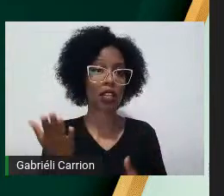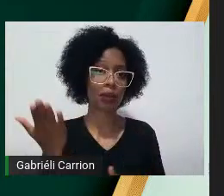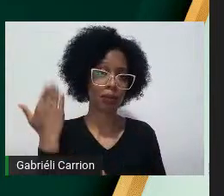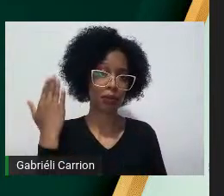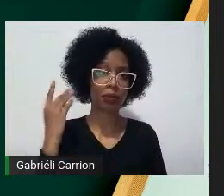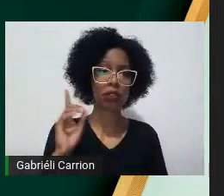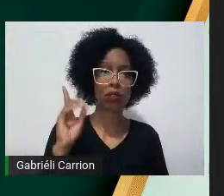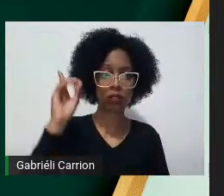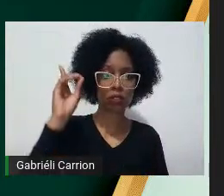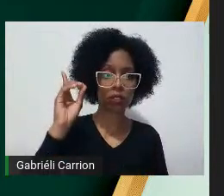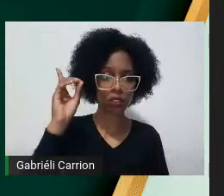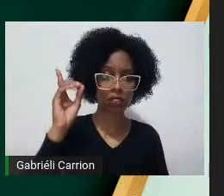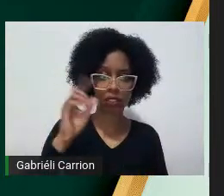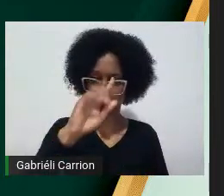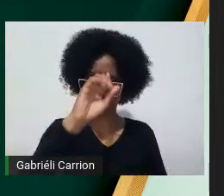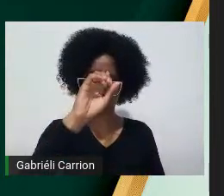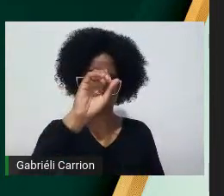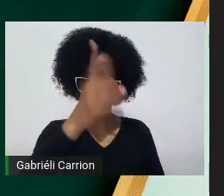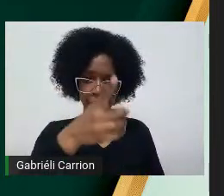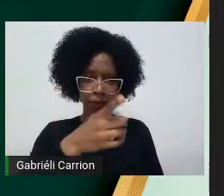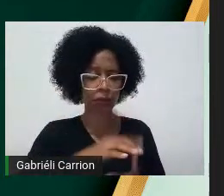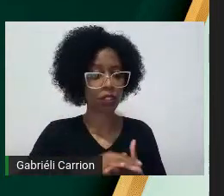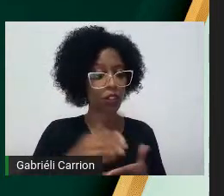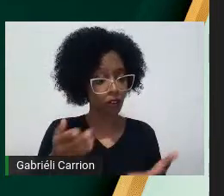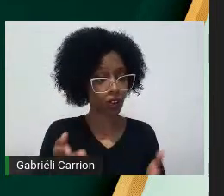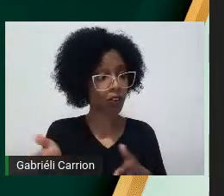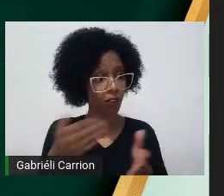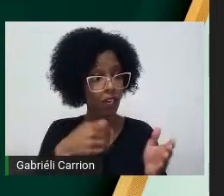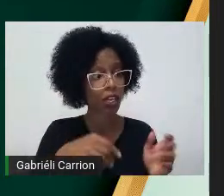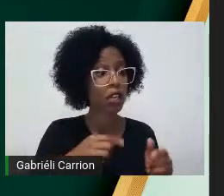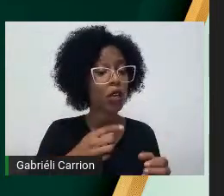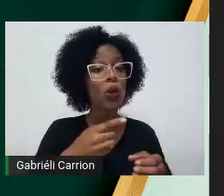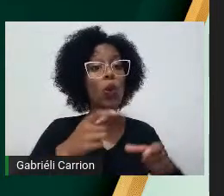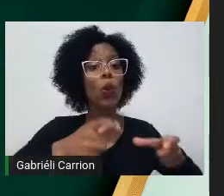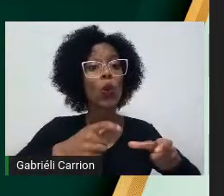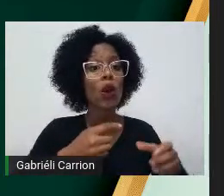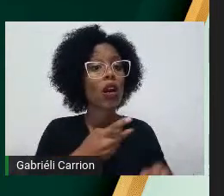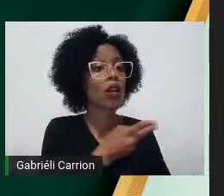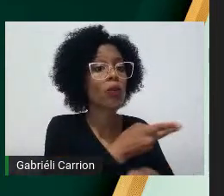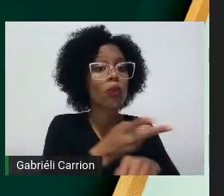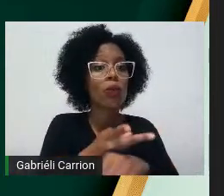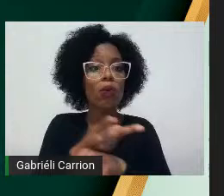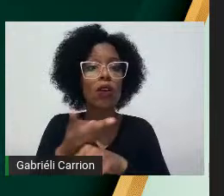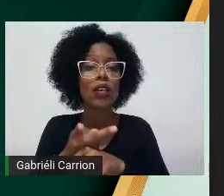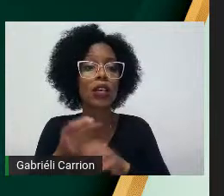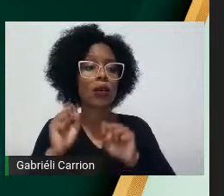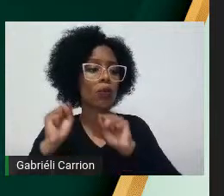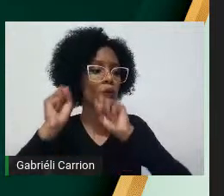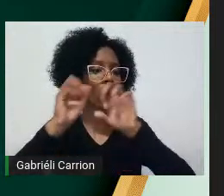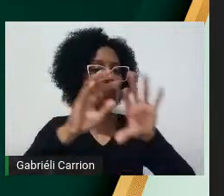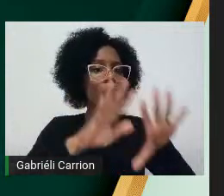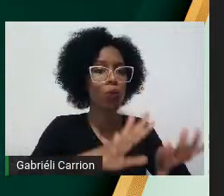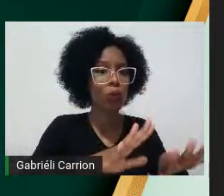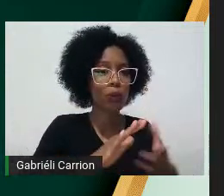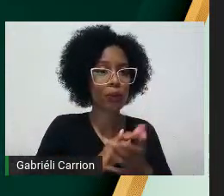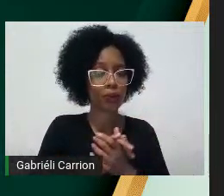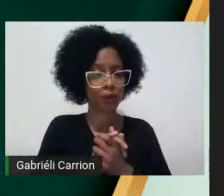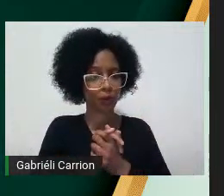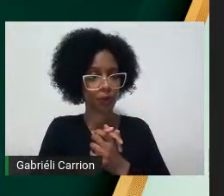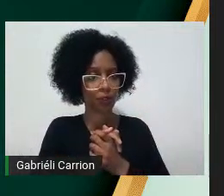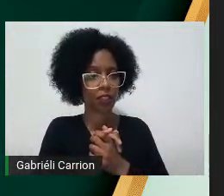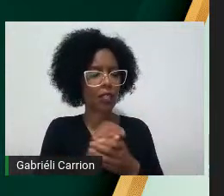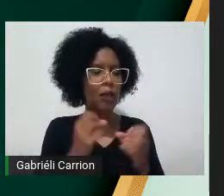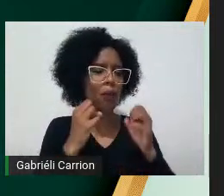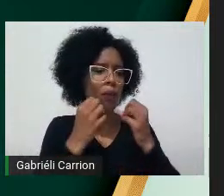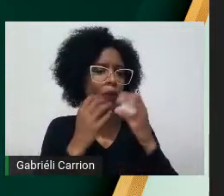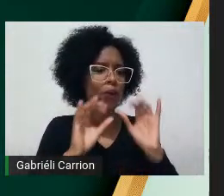uma tribo indígena e disseram: procurem um local abençoado, e que a natureza e a biodiversidade seja rica e que lá